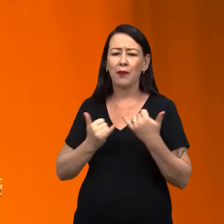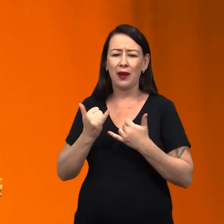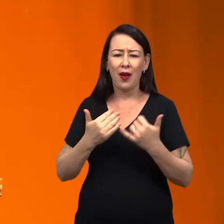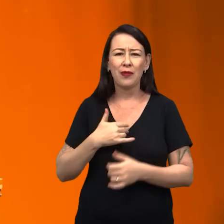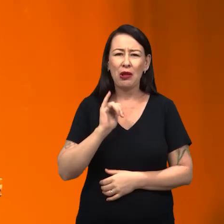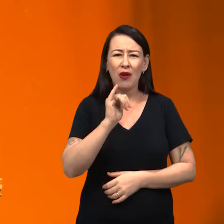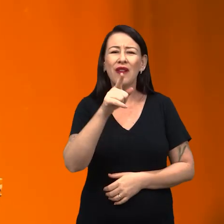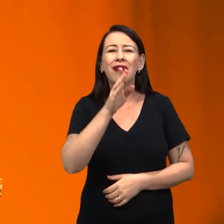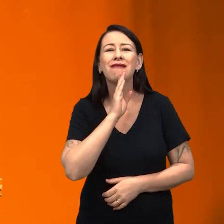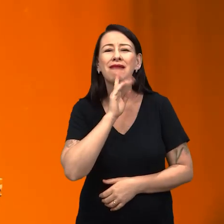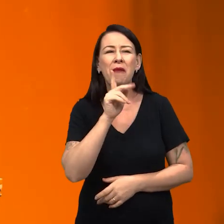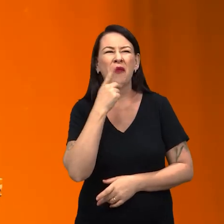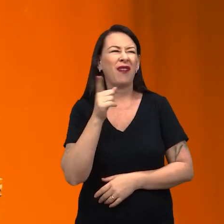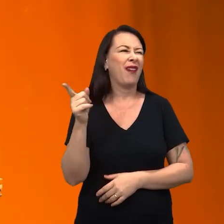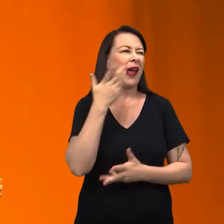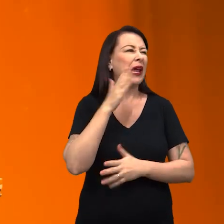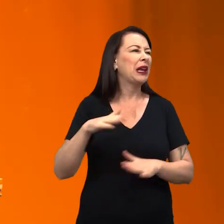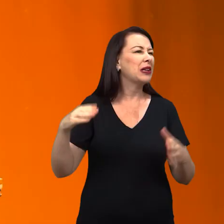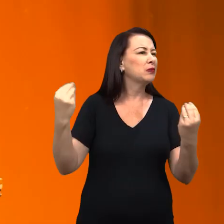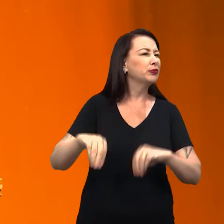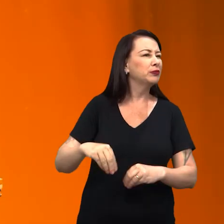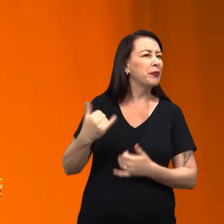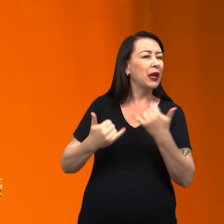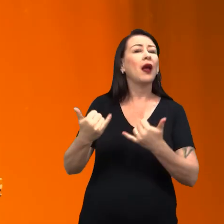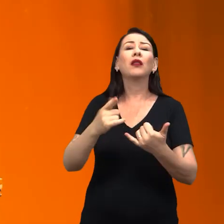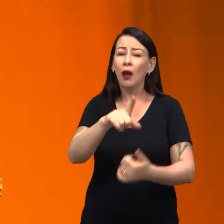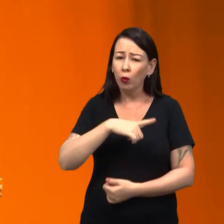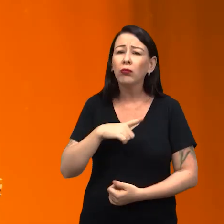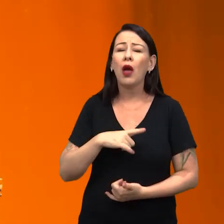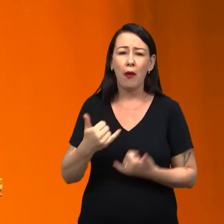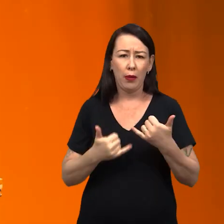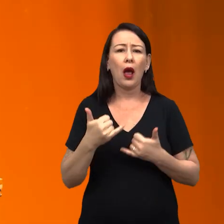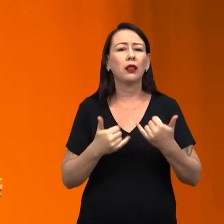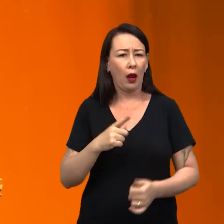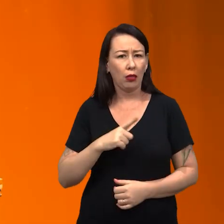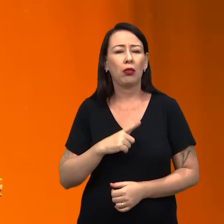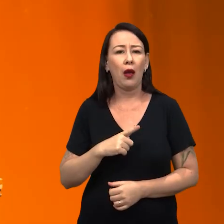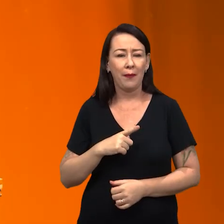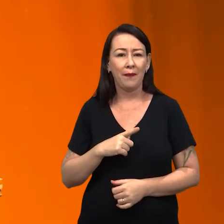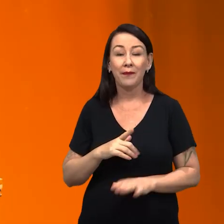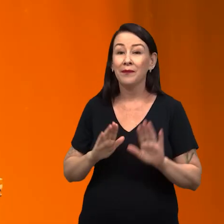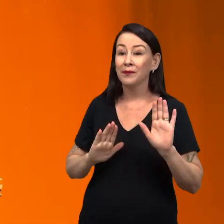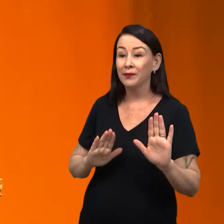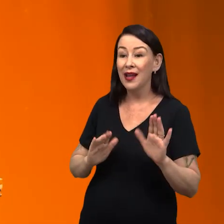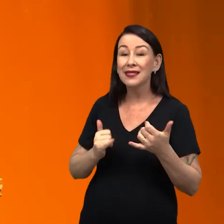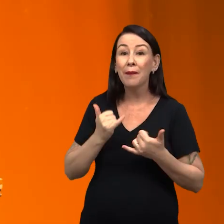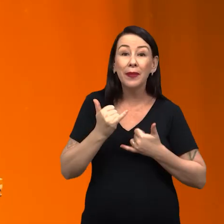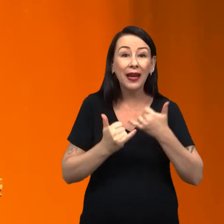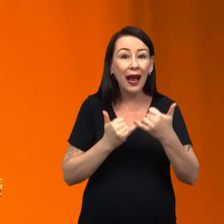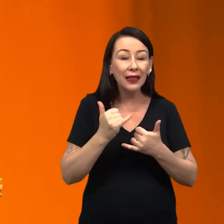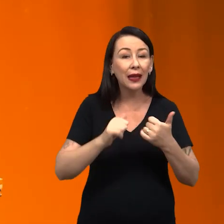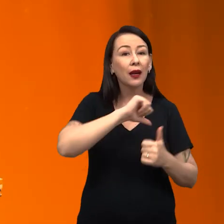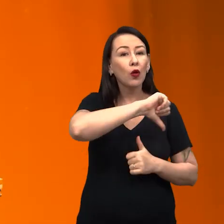não brinca mais, não é verdade. As crianças brincam. As brincadeiras têm se transformado com as